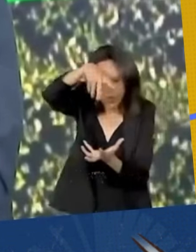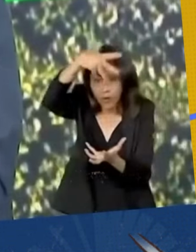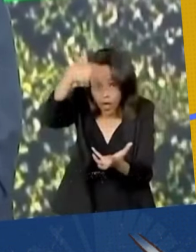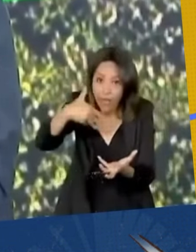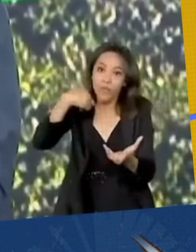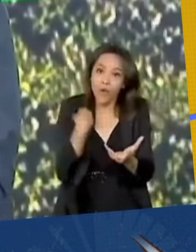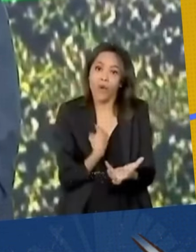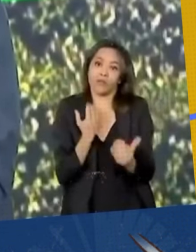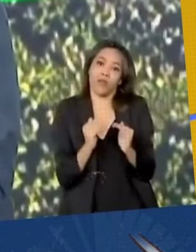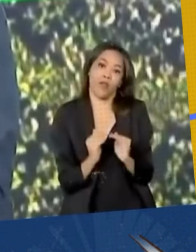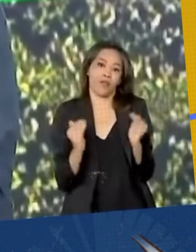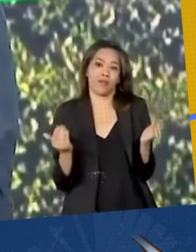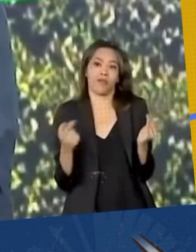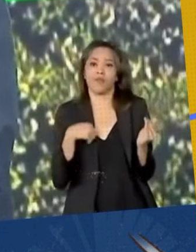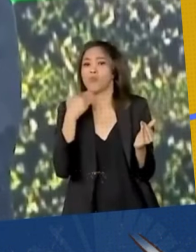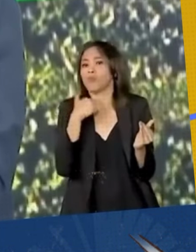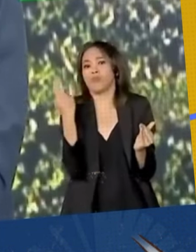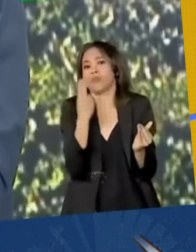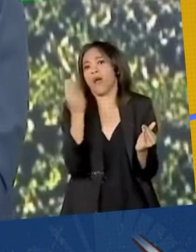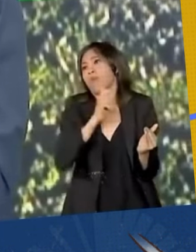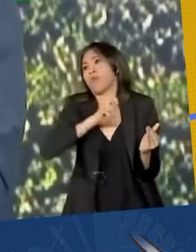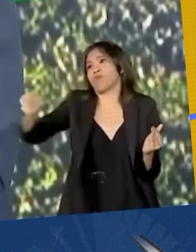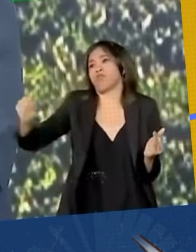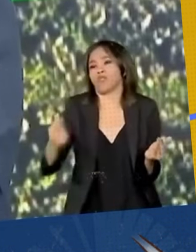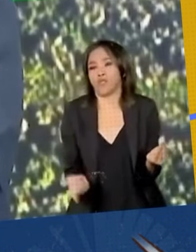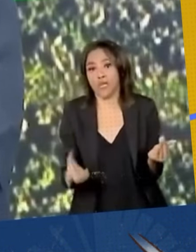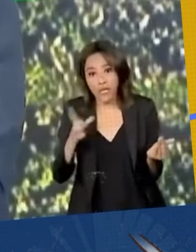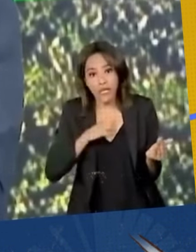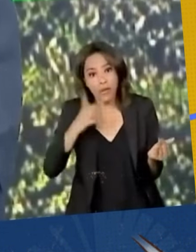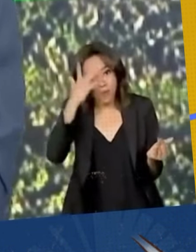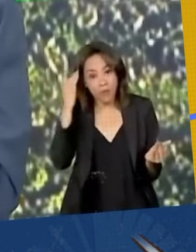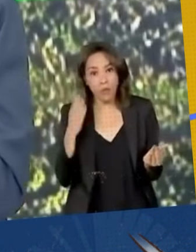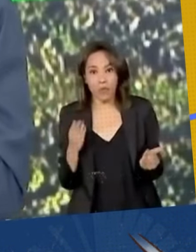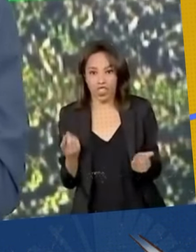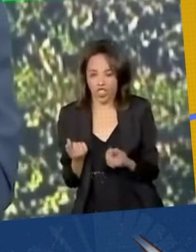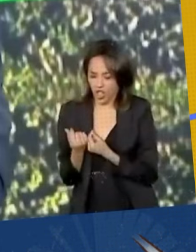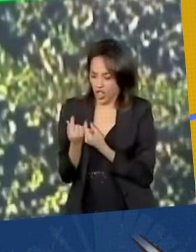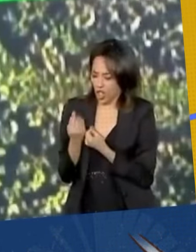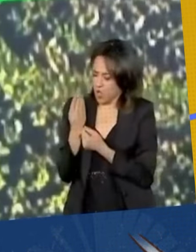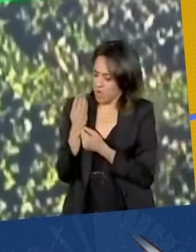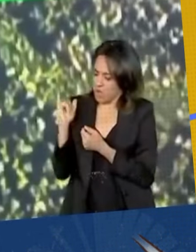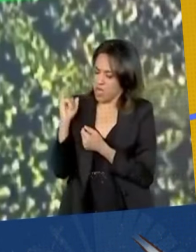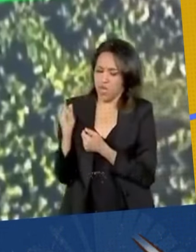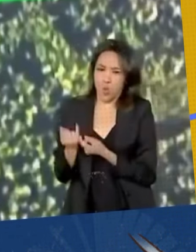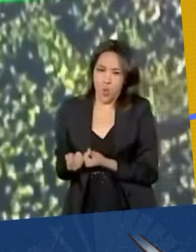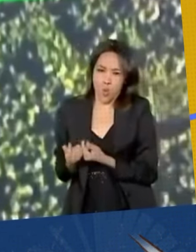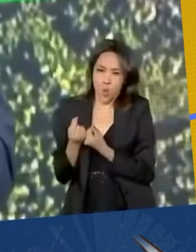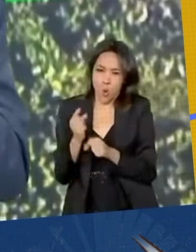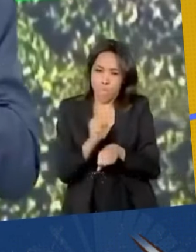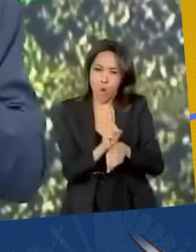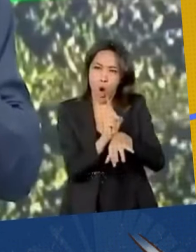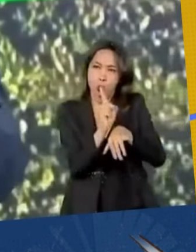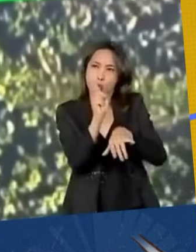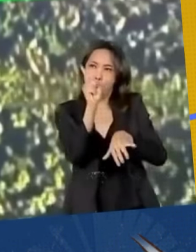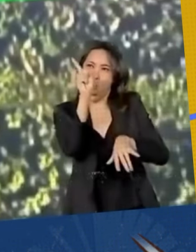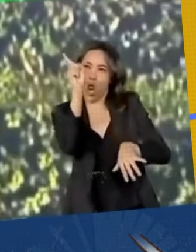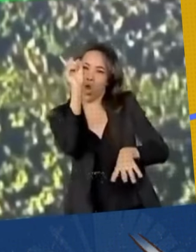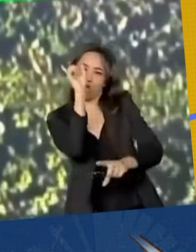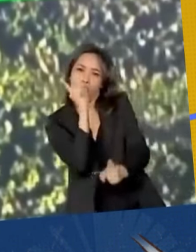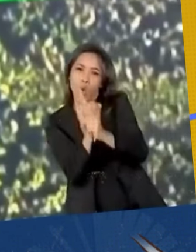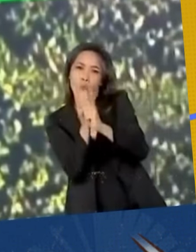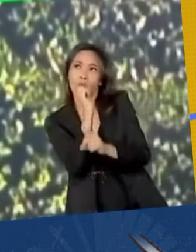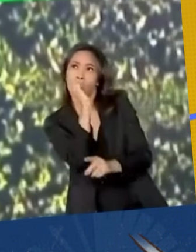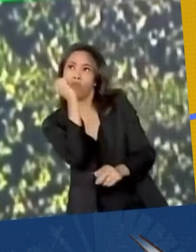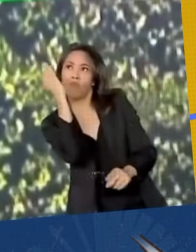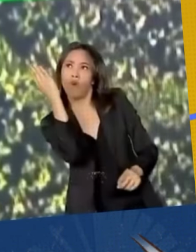onde fugir tem até bilionário tentando fazer foguete tentando fazer viagem para ver se encontra algum espaço